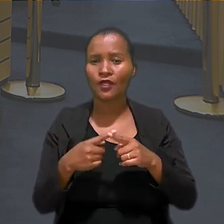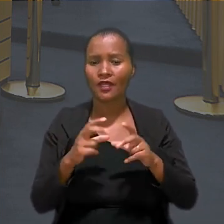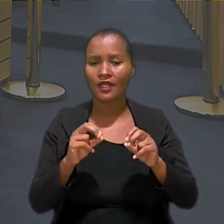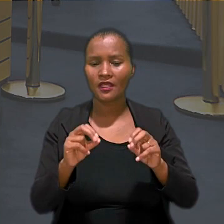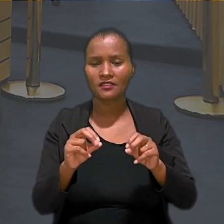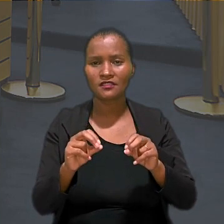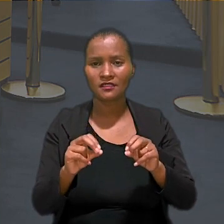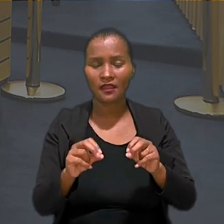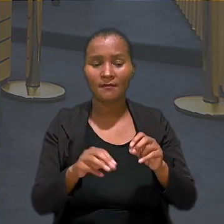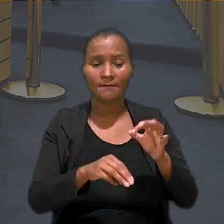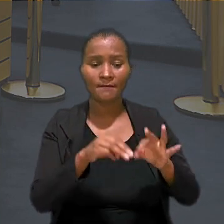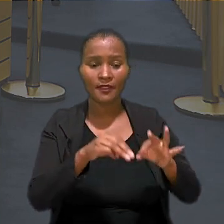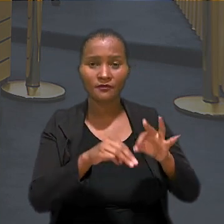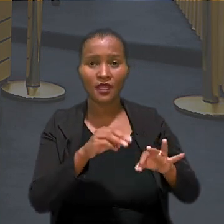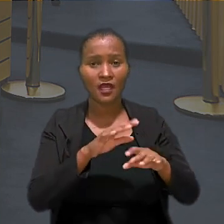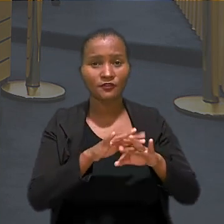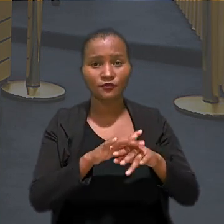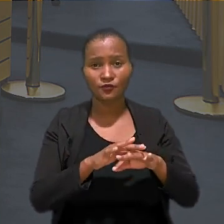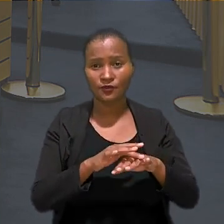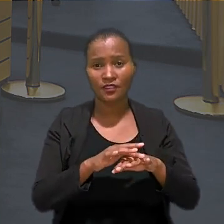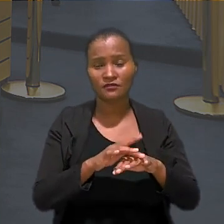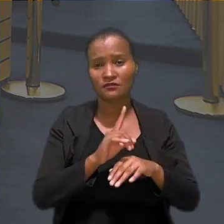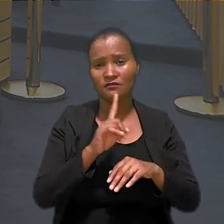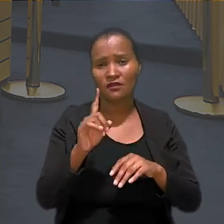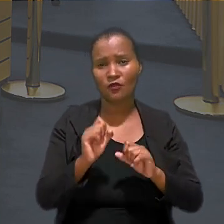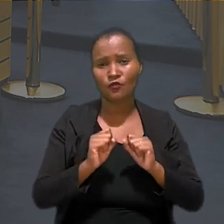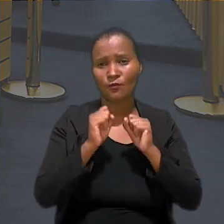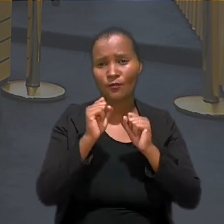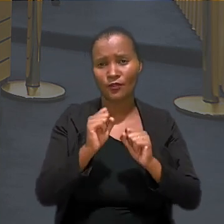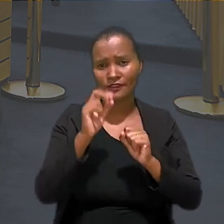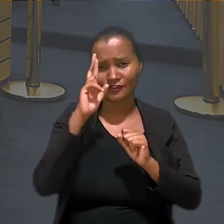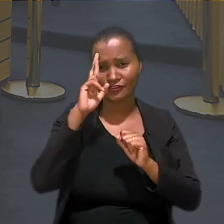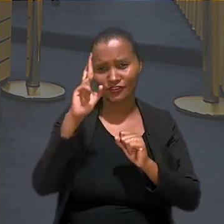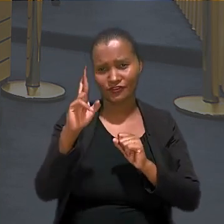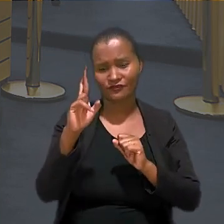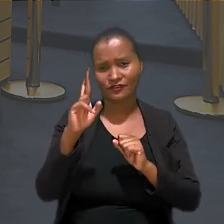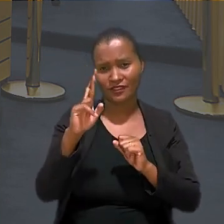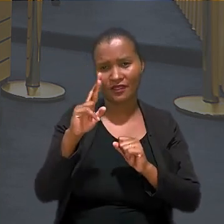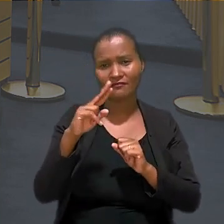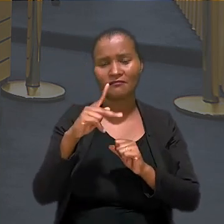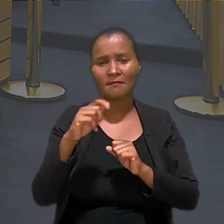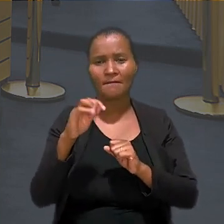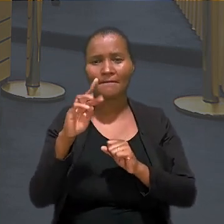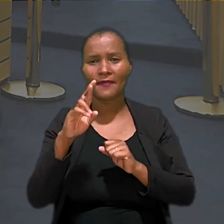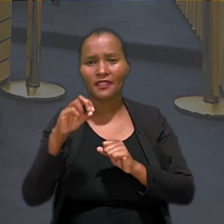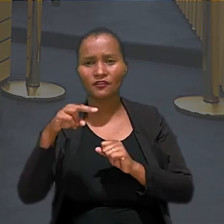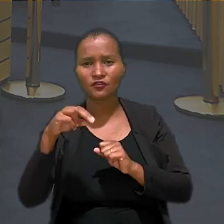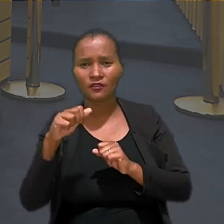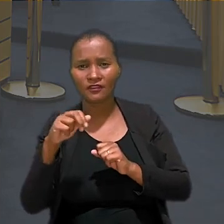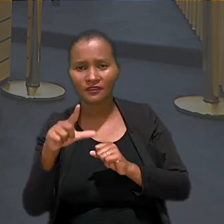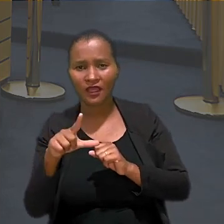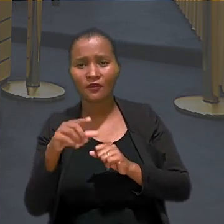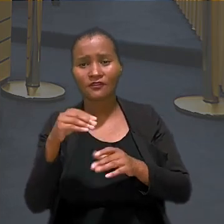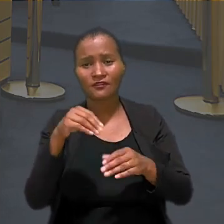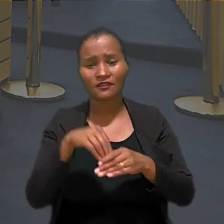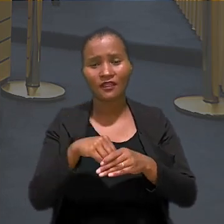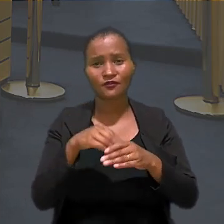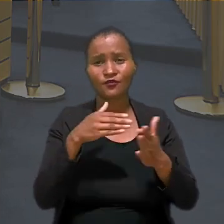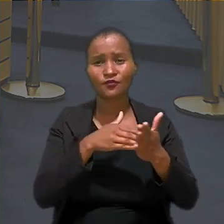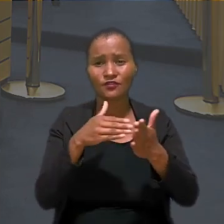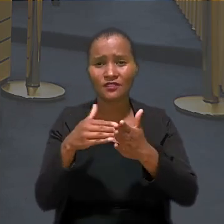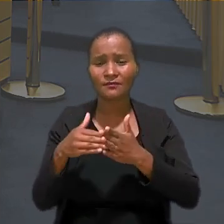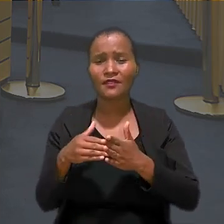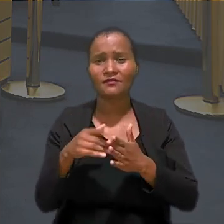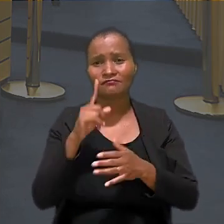câncer. Para o ministro, a doença não influiu no exercício do poder diretivo patronal, realizado dentro dos limites do